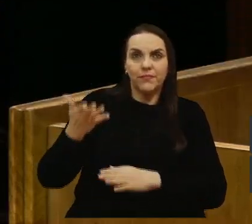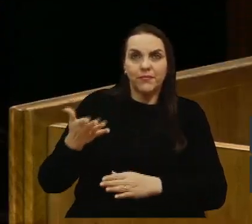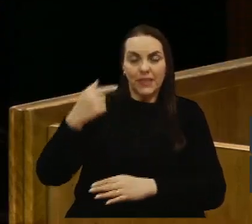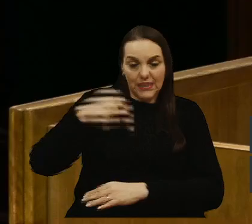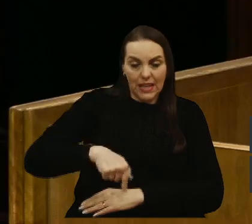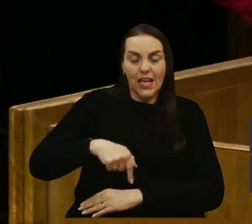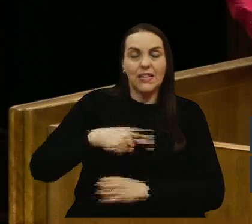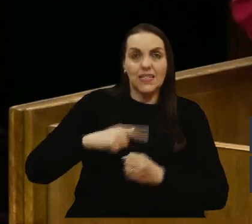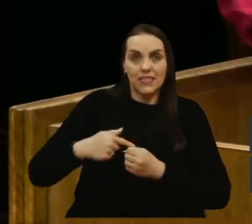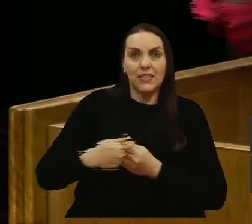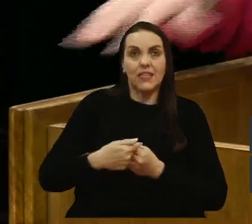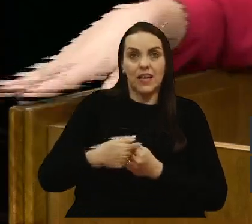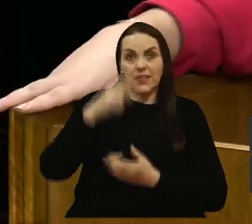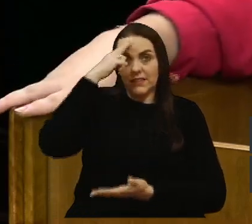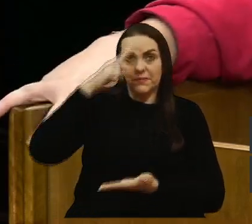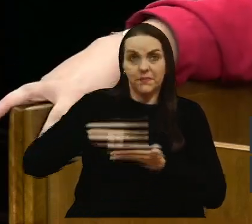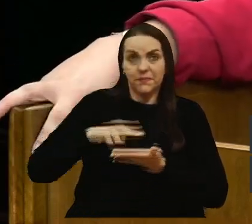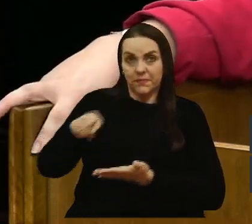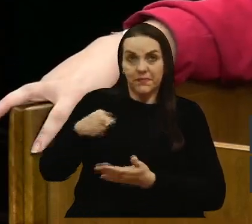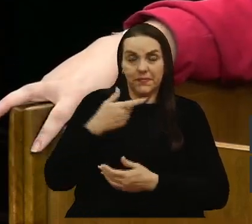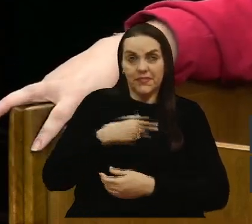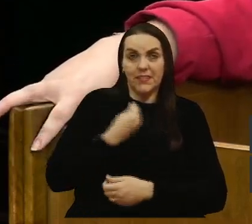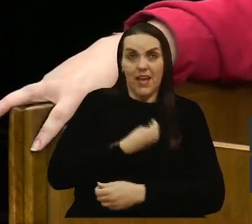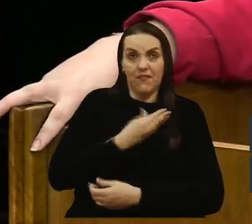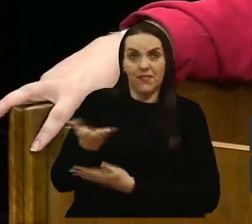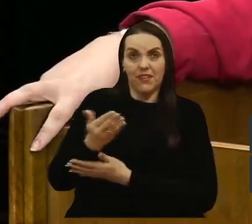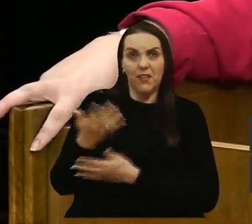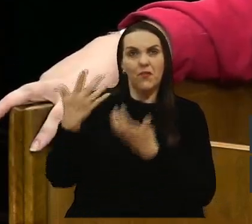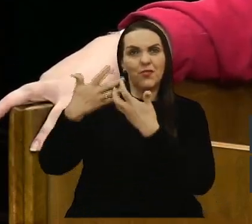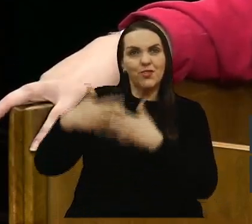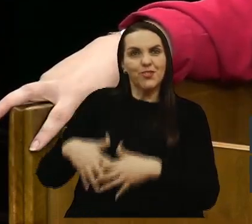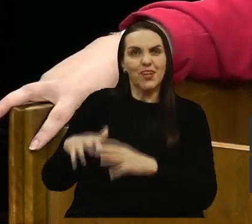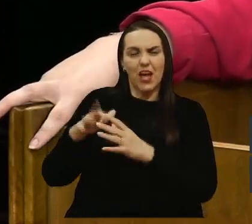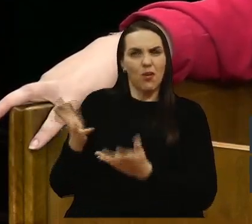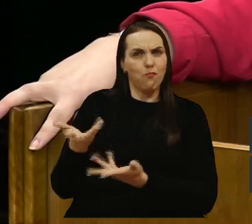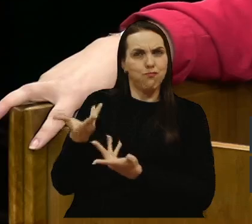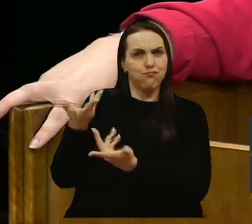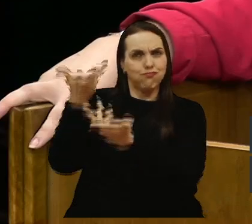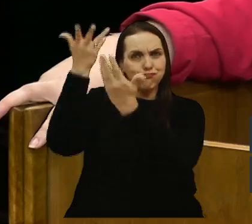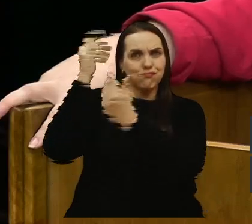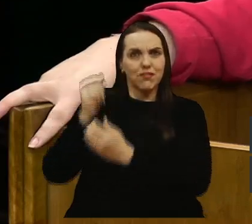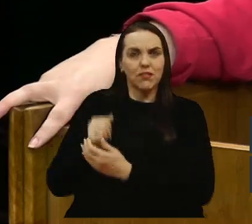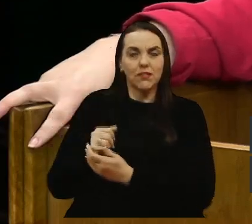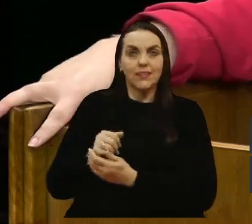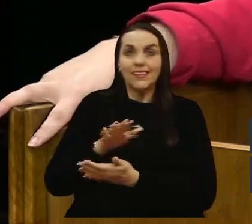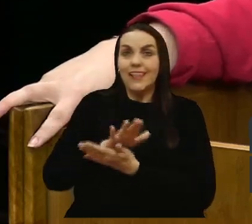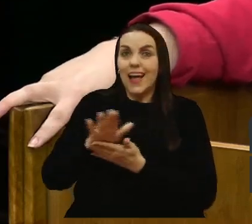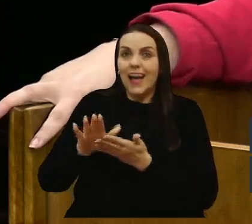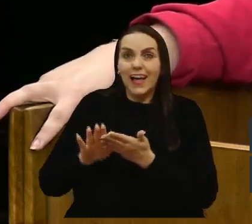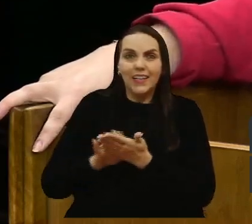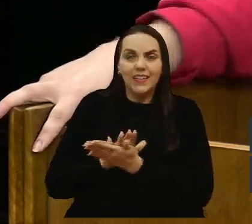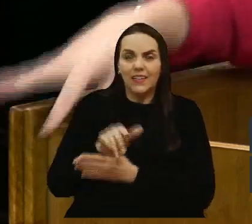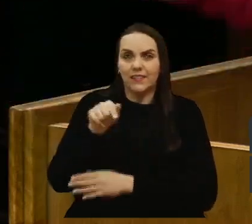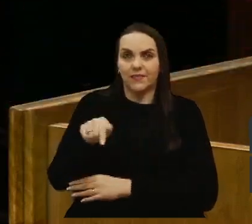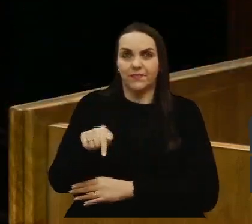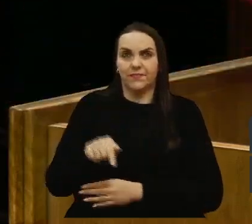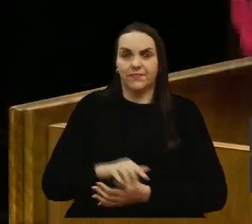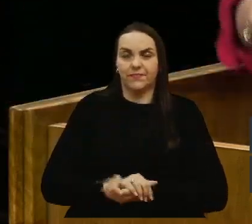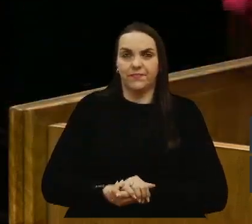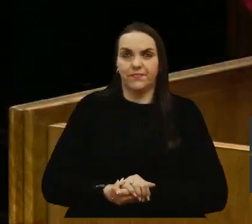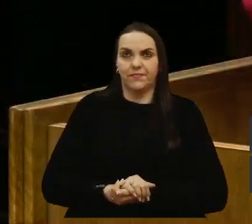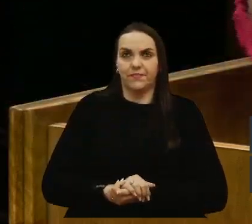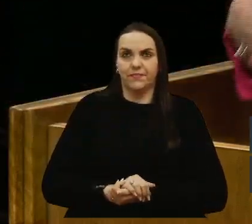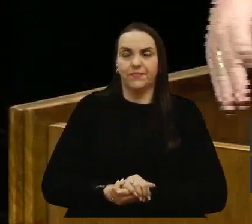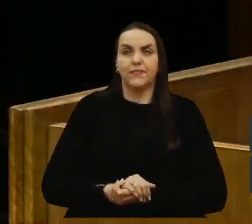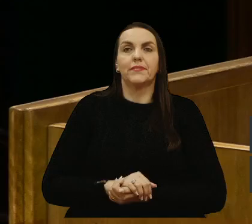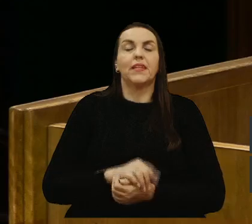cidade, Nerio Carteiro, estava lá, dizendo que estava funcionando a pleno vapor. Não tinha absolutamente nada. O